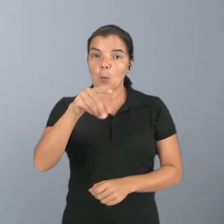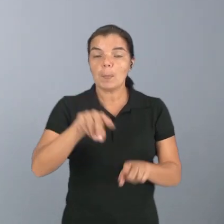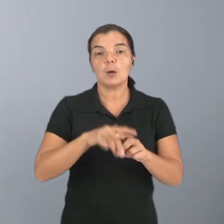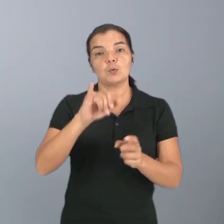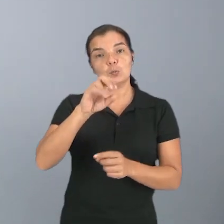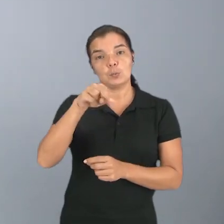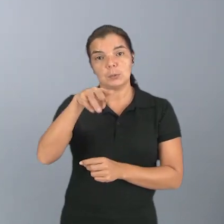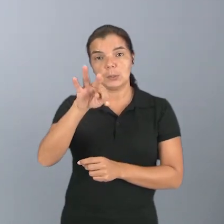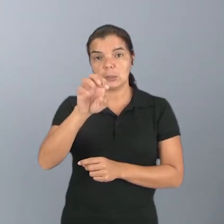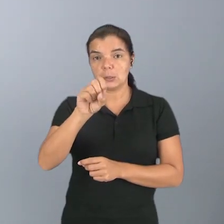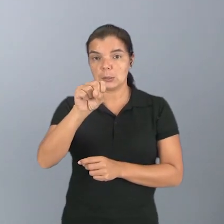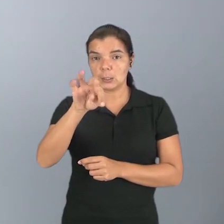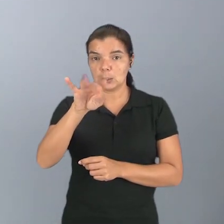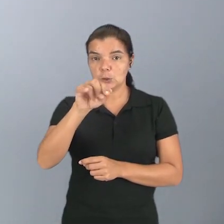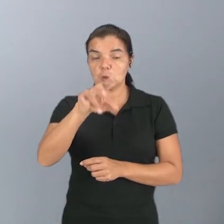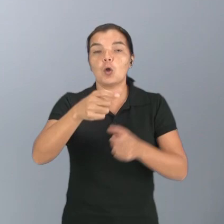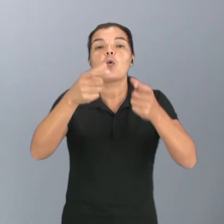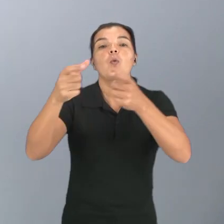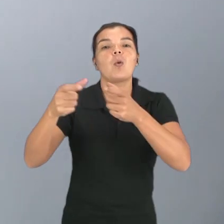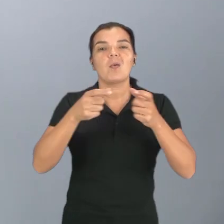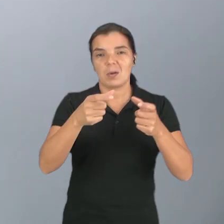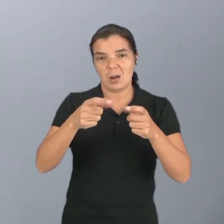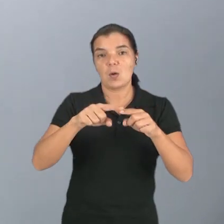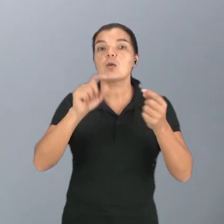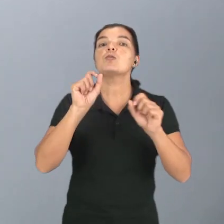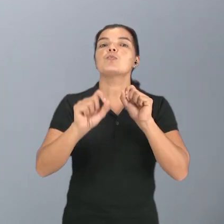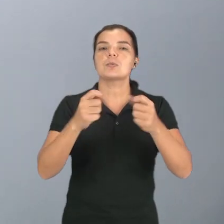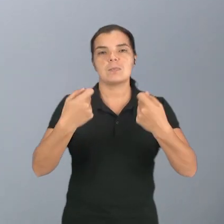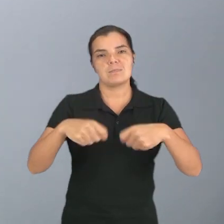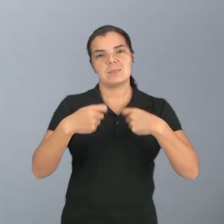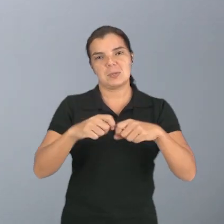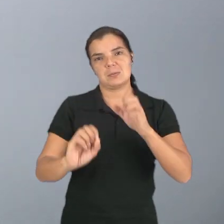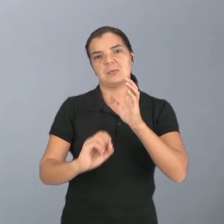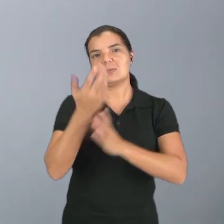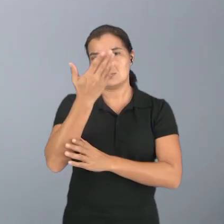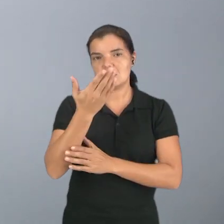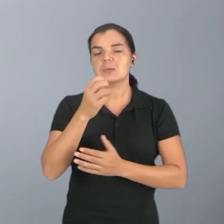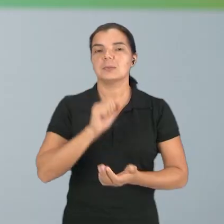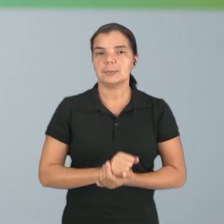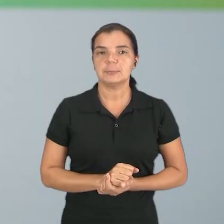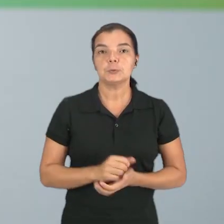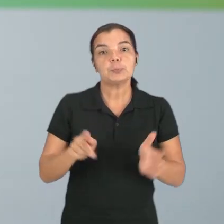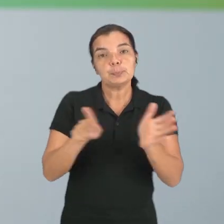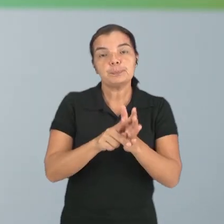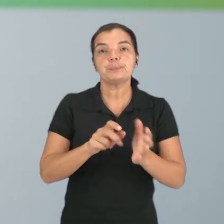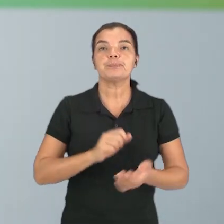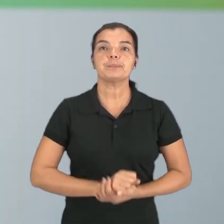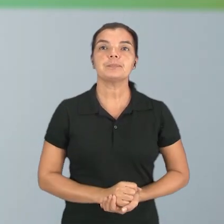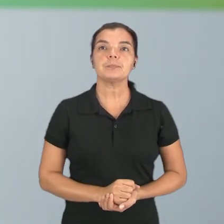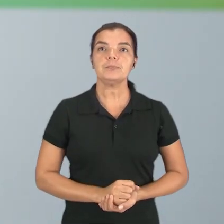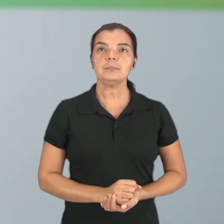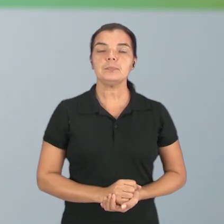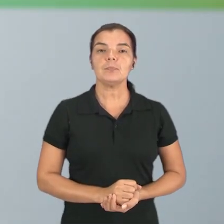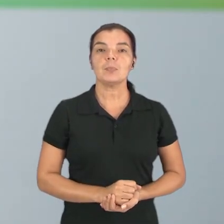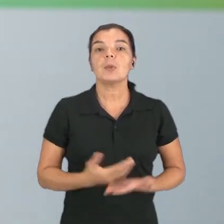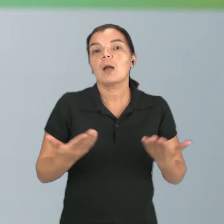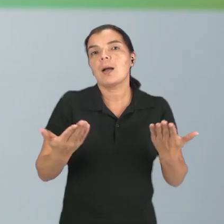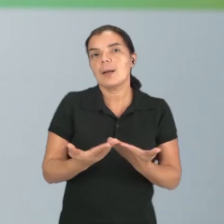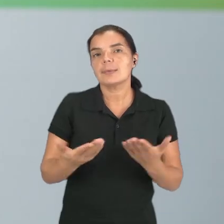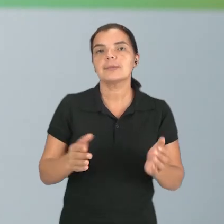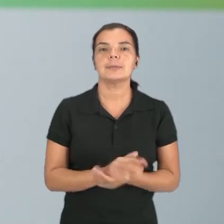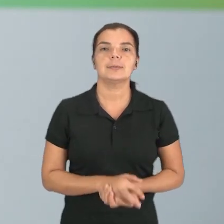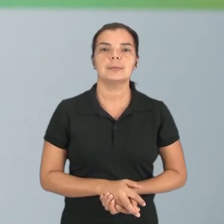Então, depende muito da onde está localizado e o que precisa ser realizado por ele especificamente. E